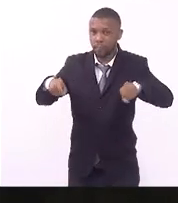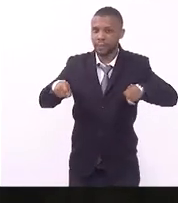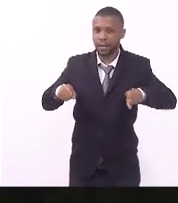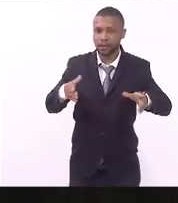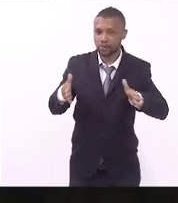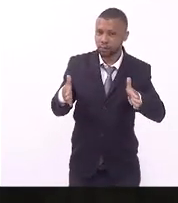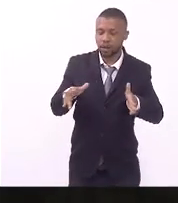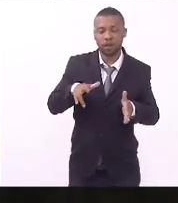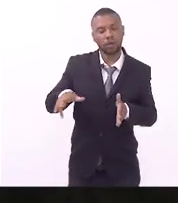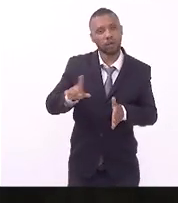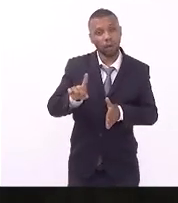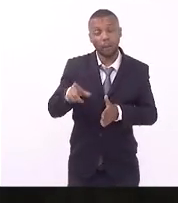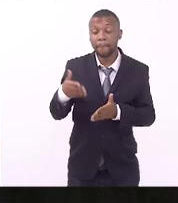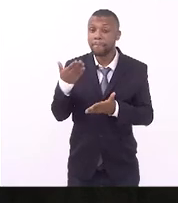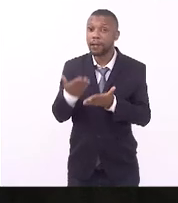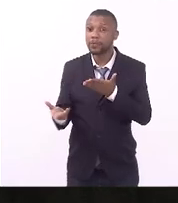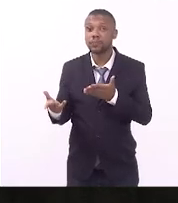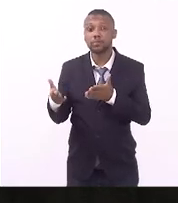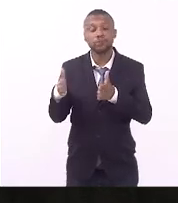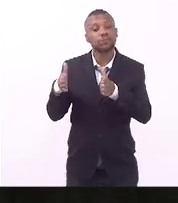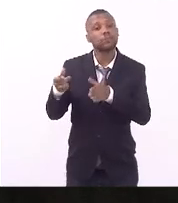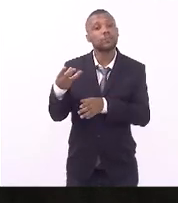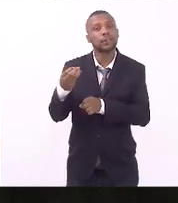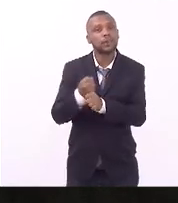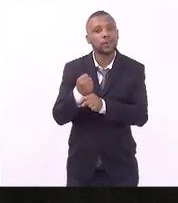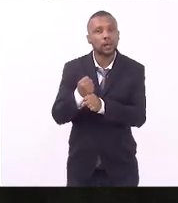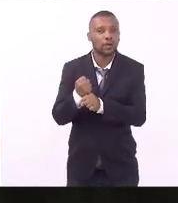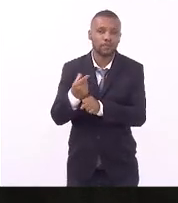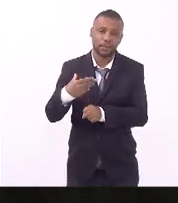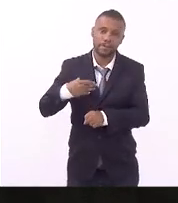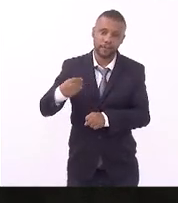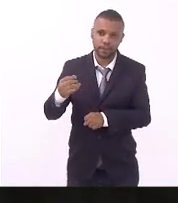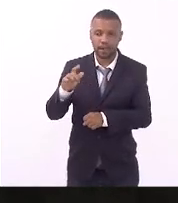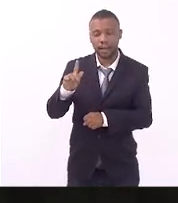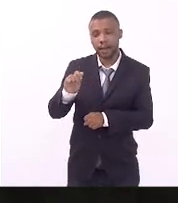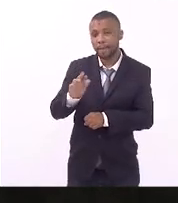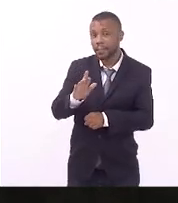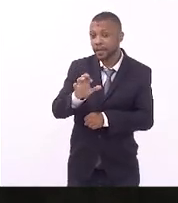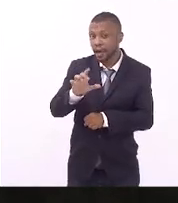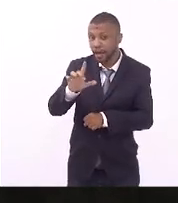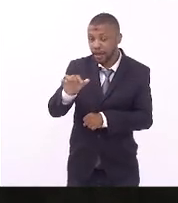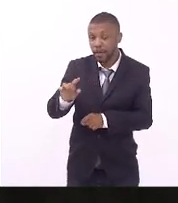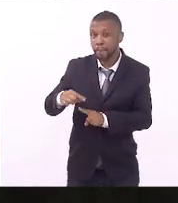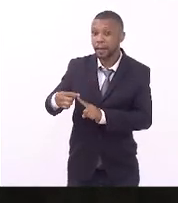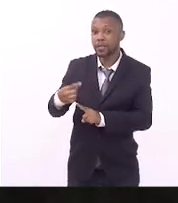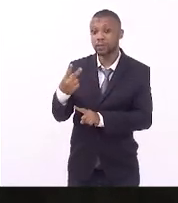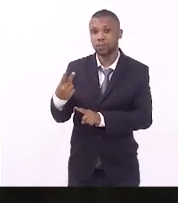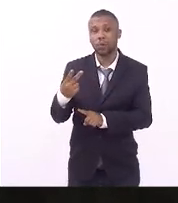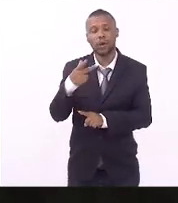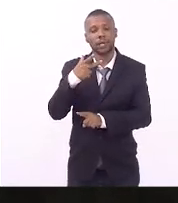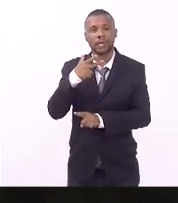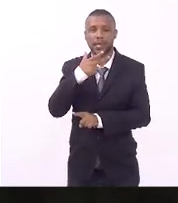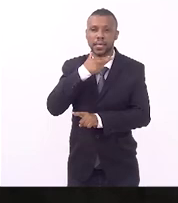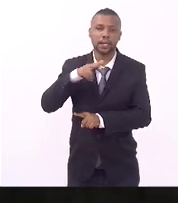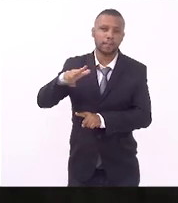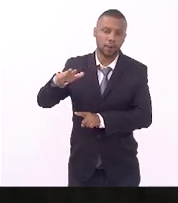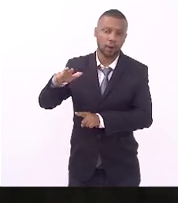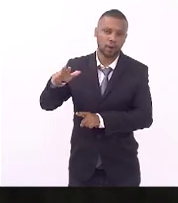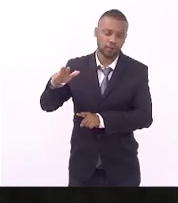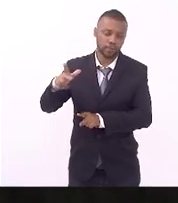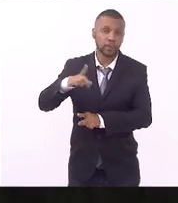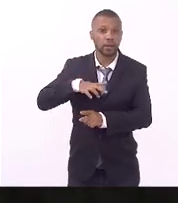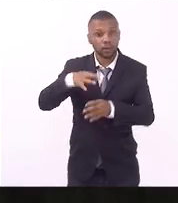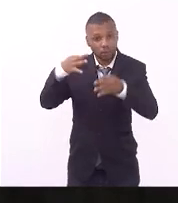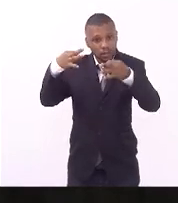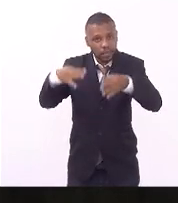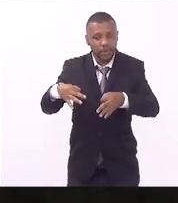perdi, nesses 3 anos, a minha filha Gabriela e dois irmãos. Como católico, tenho certeza que eles estão